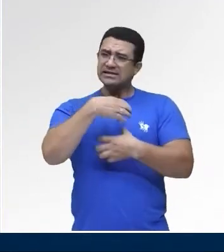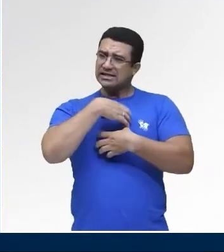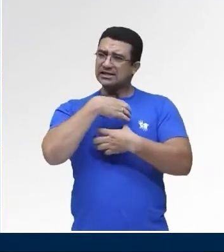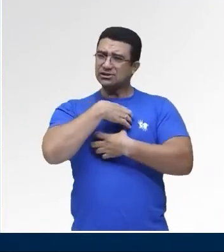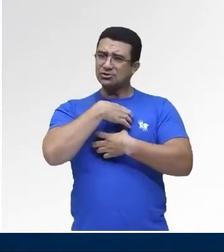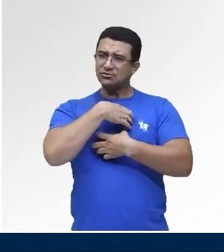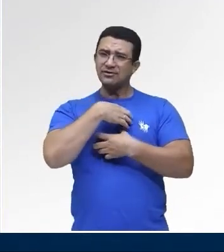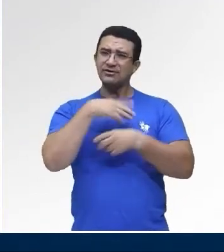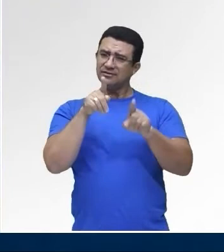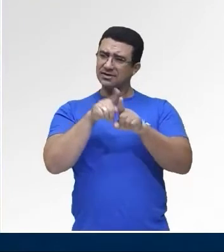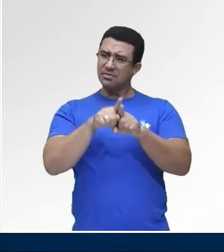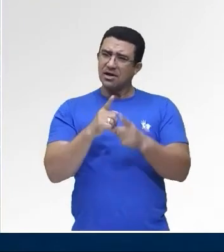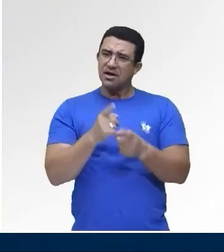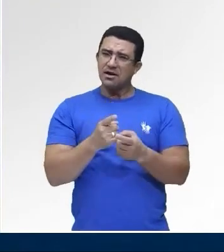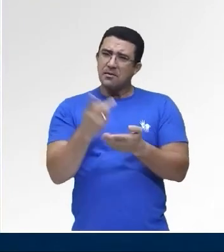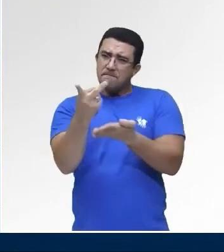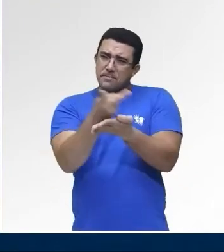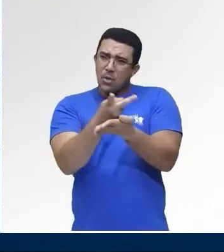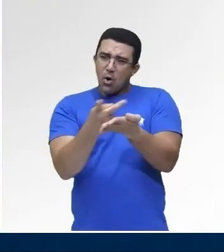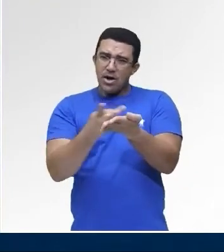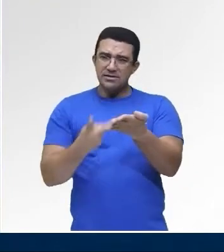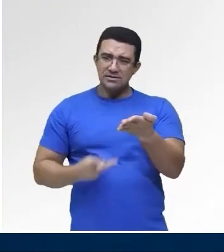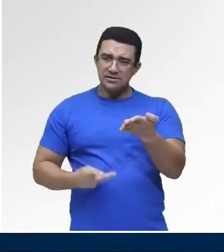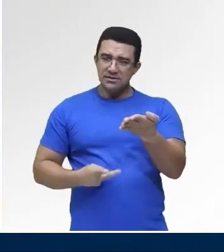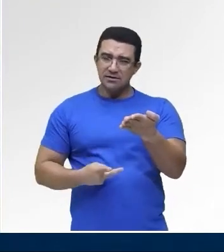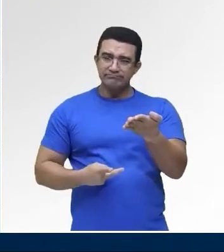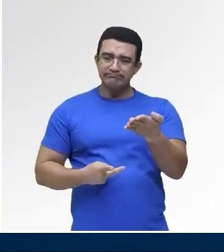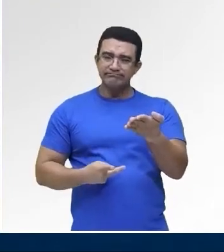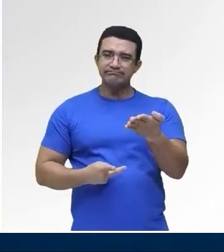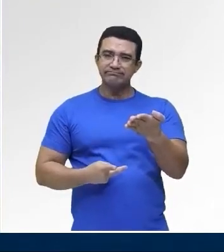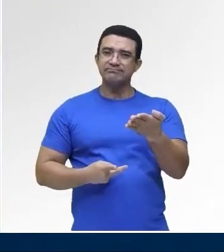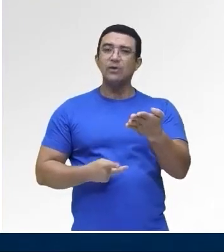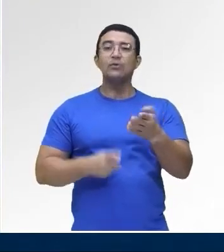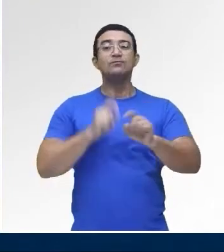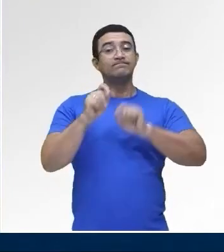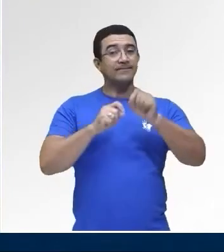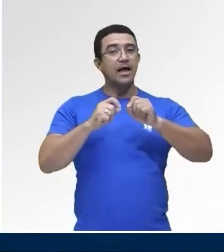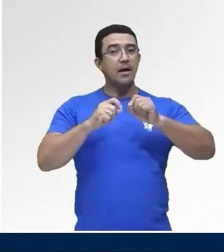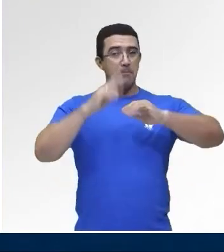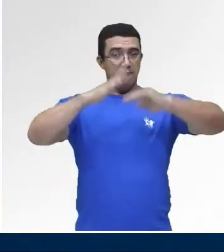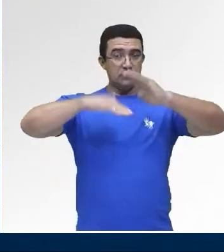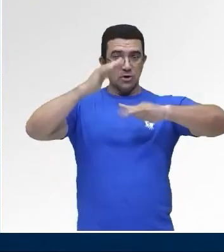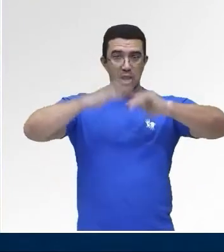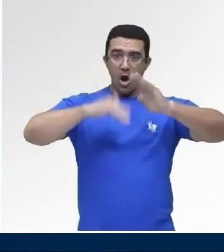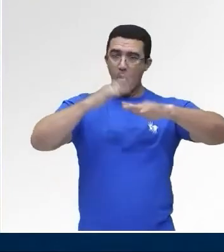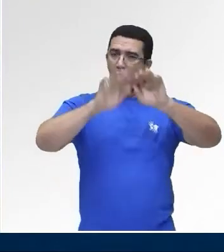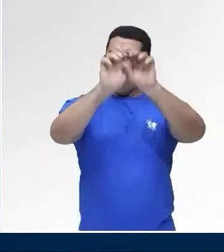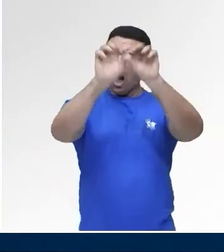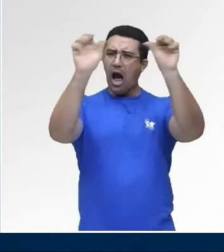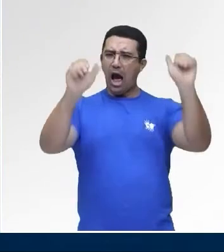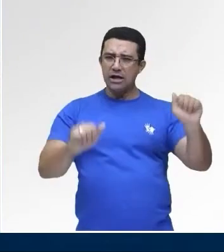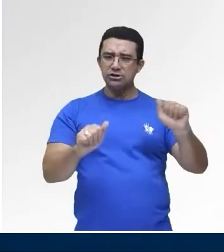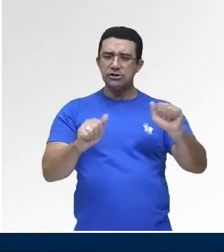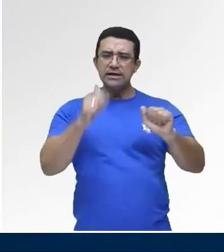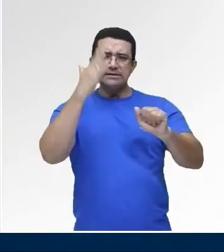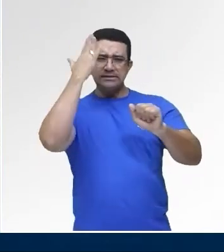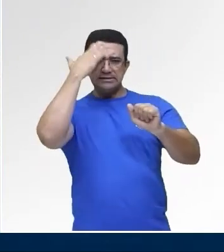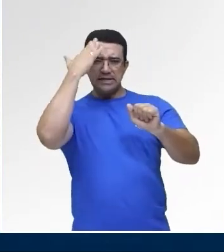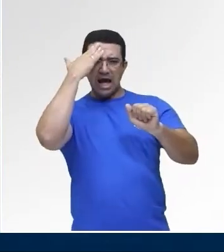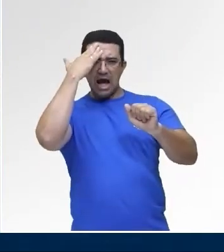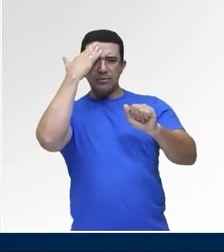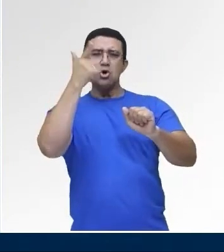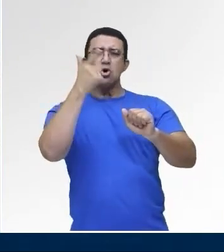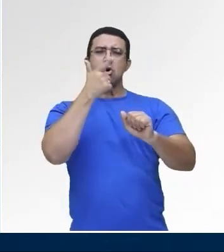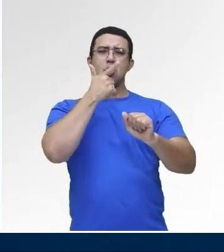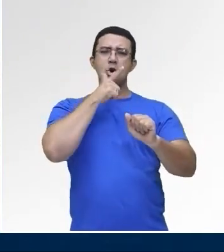né? Então, como geralmente os artistas que têm essa habilidade, né, para escrever